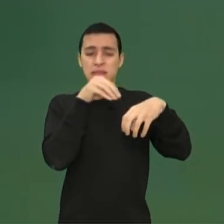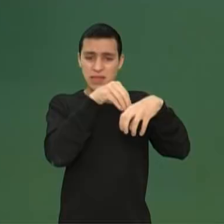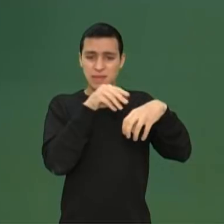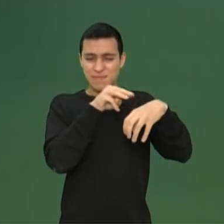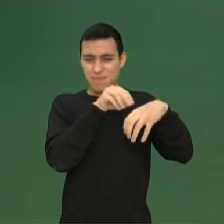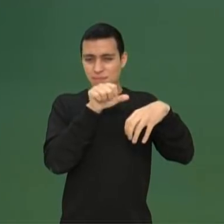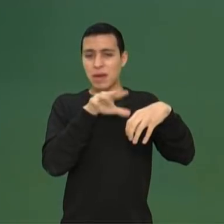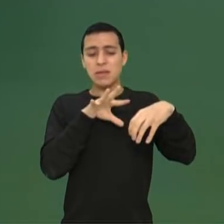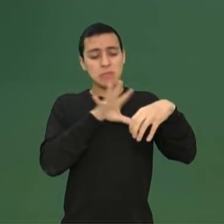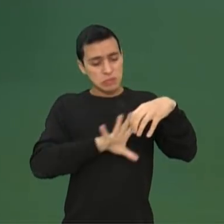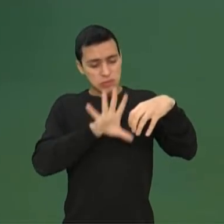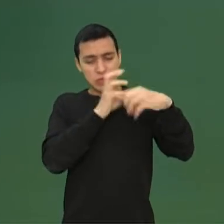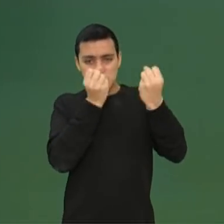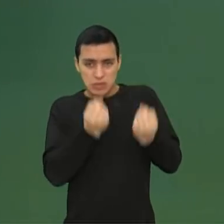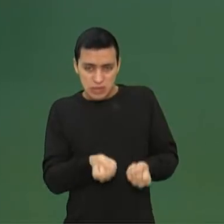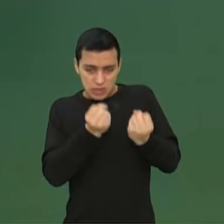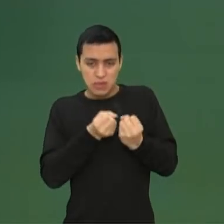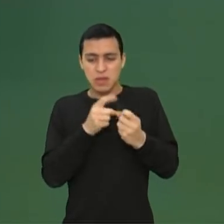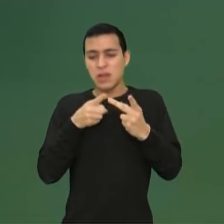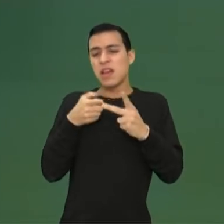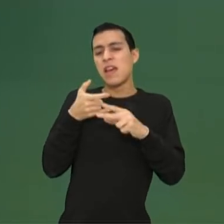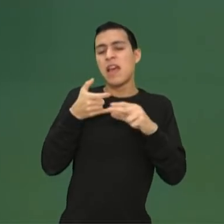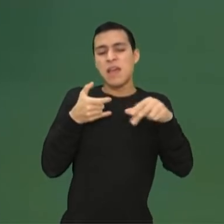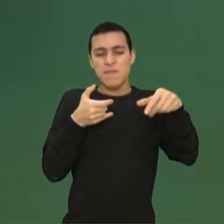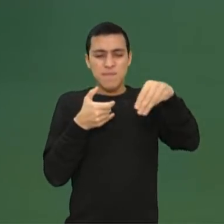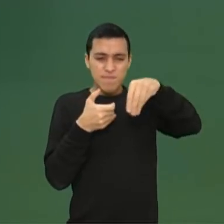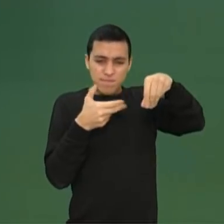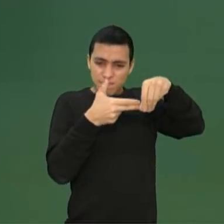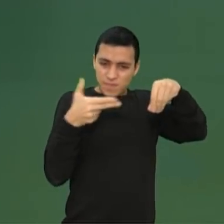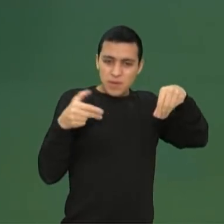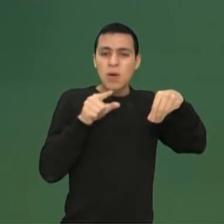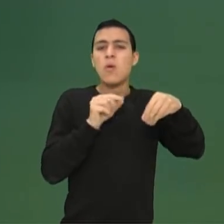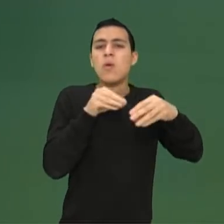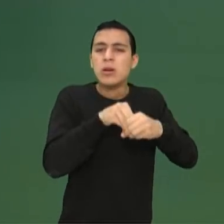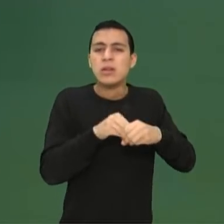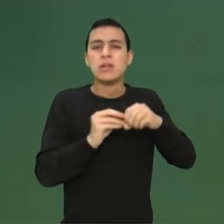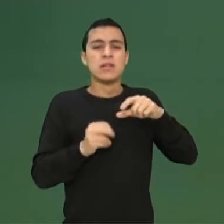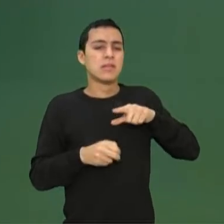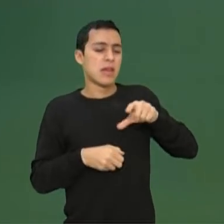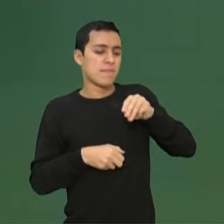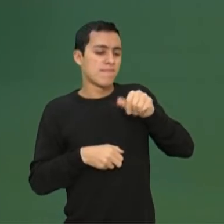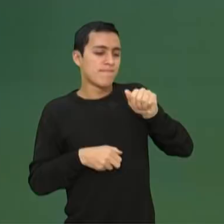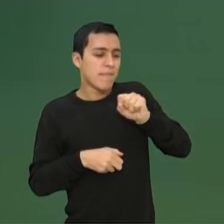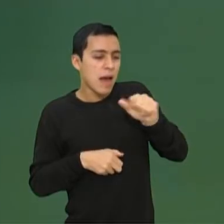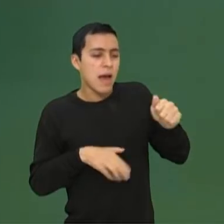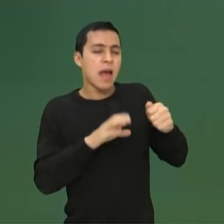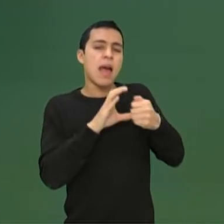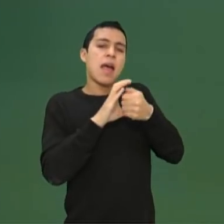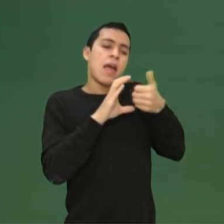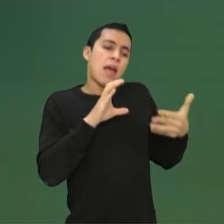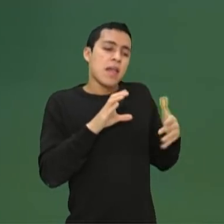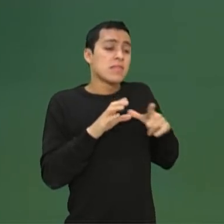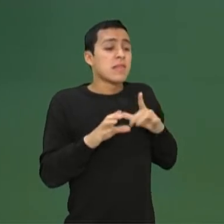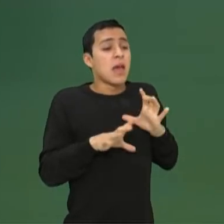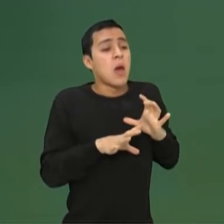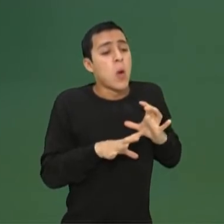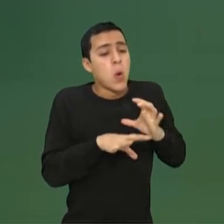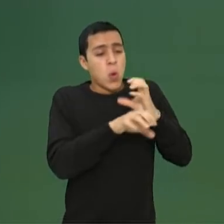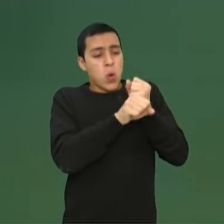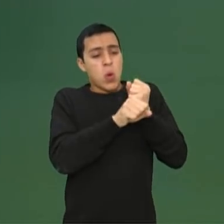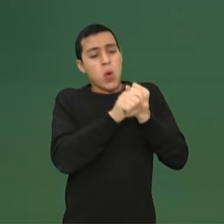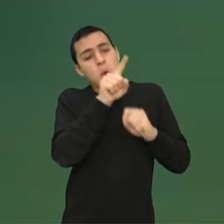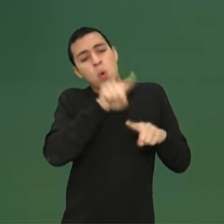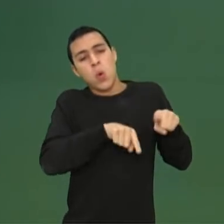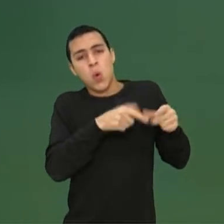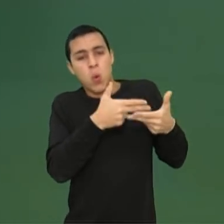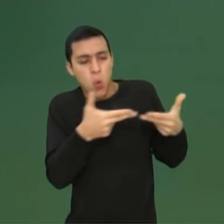de árvore, aquele minério de ferro, eles têm massa, é uma propriedade, eles têm uma quantidade de